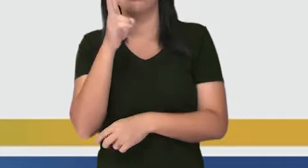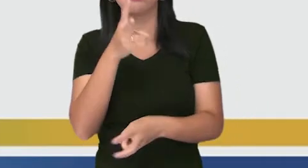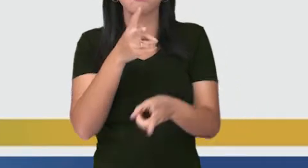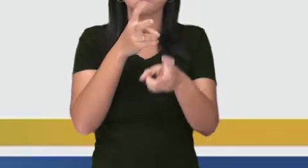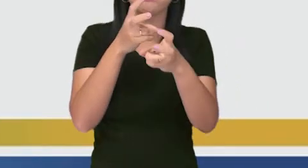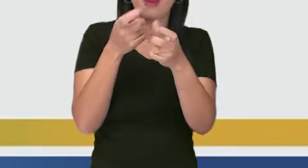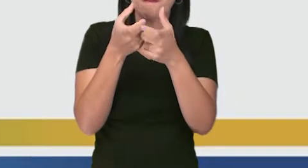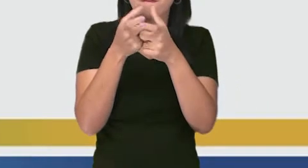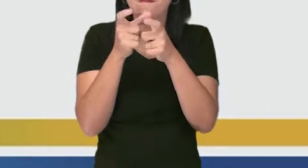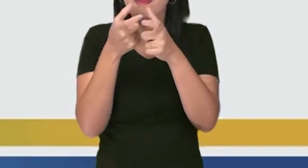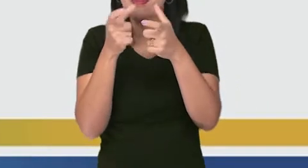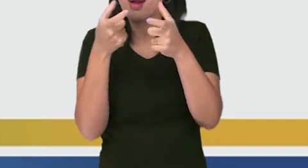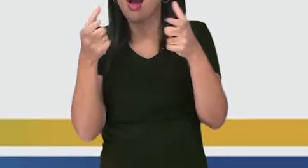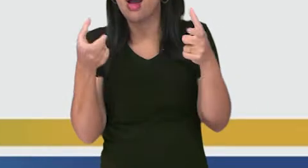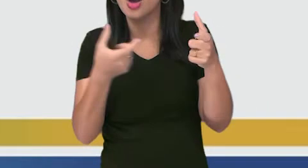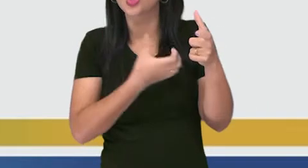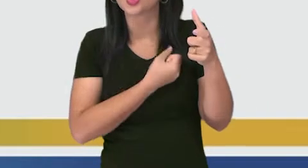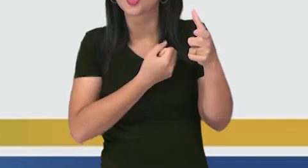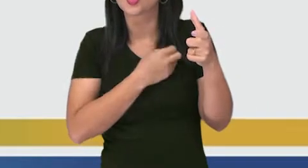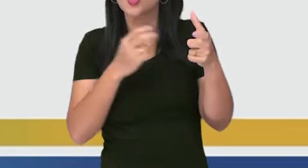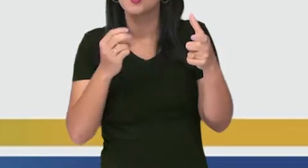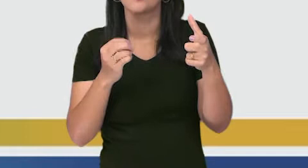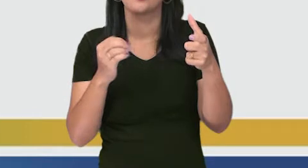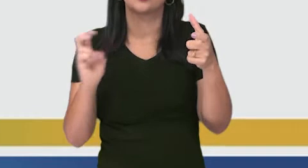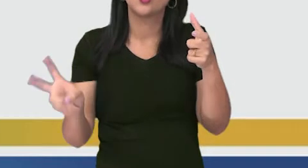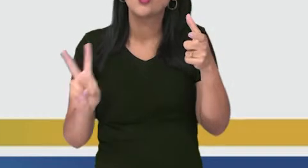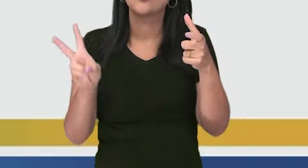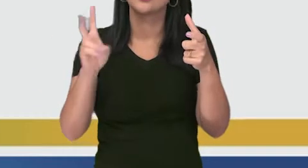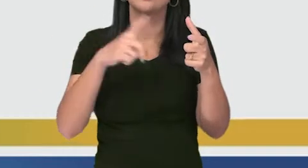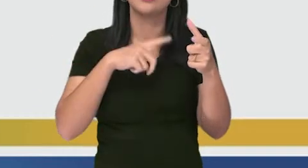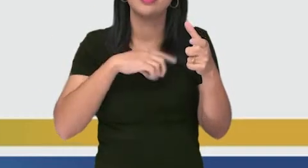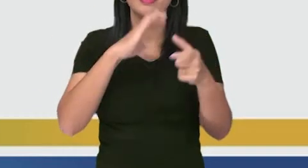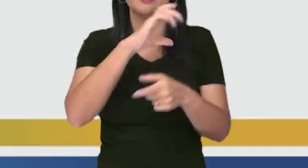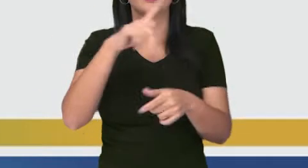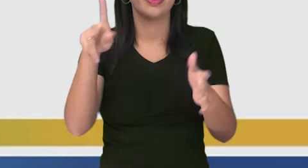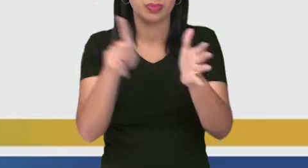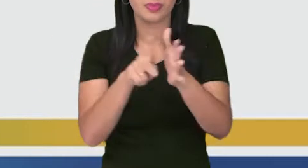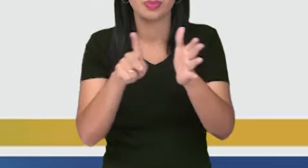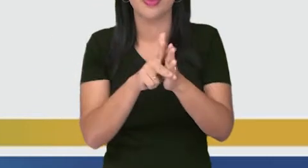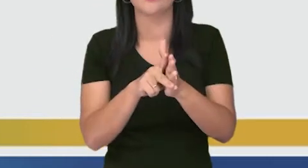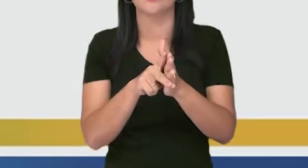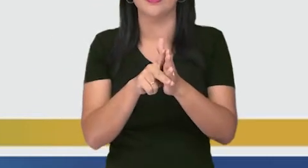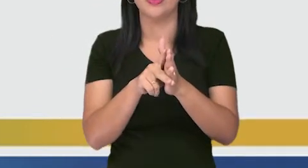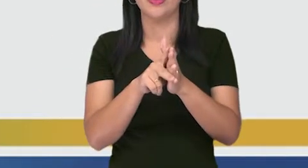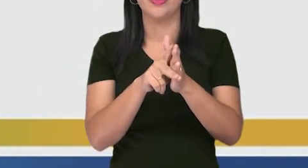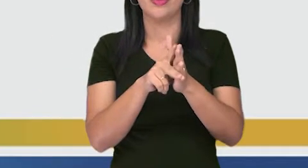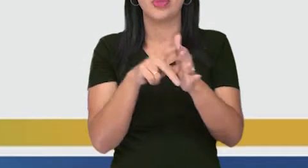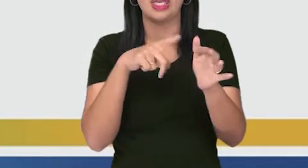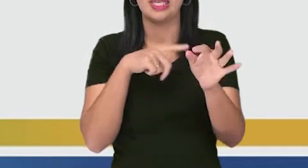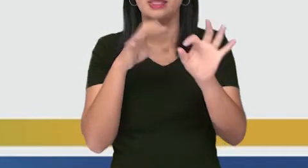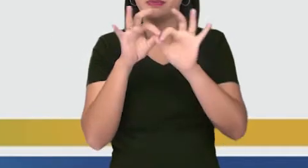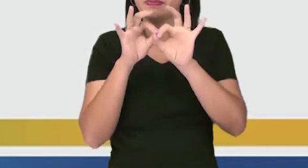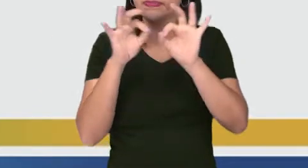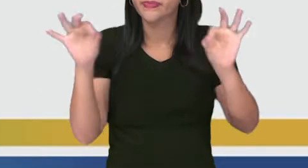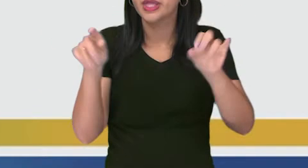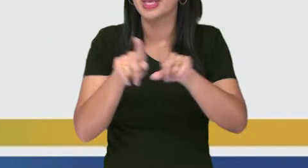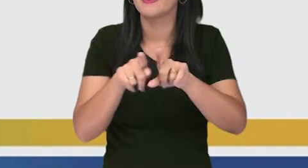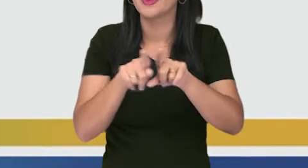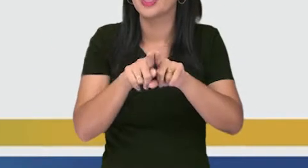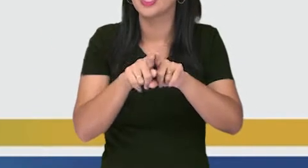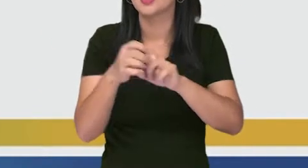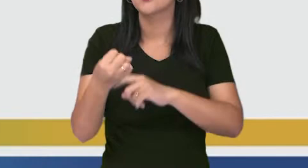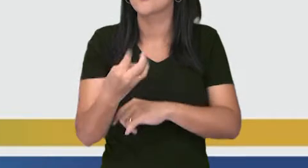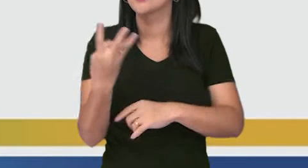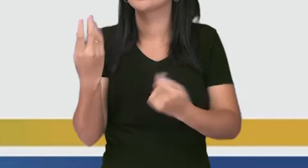onde a maioria dos valores se classificam em uma escala de medição e